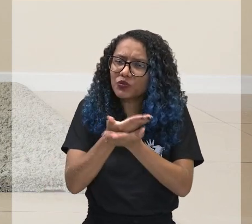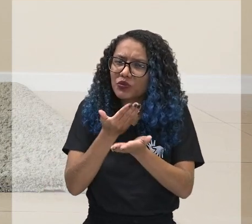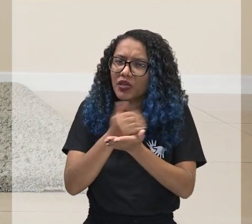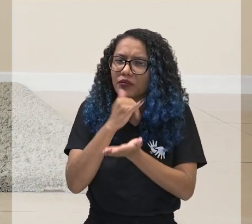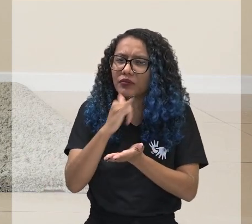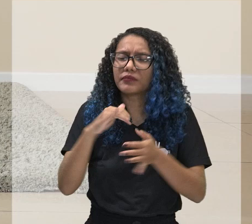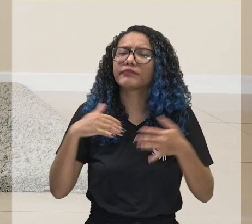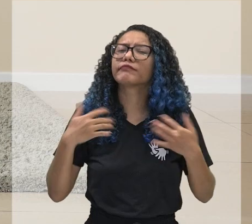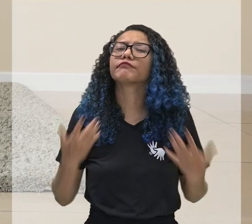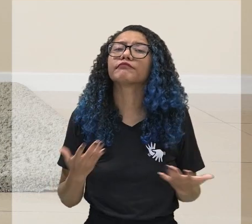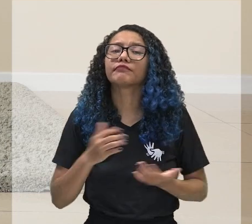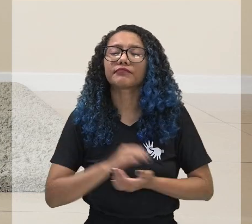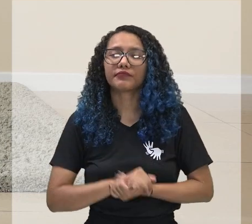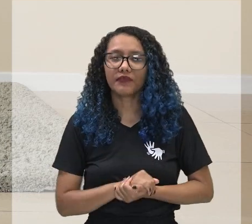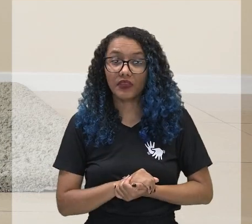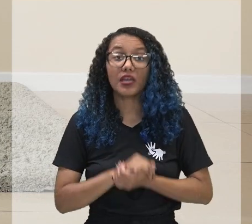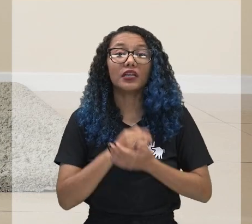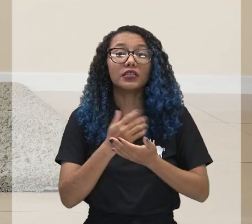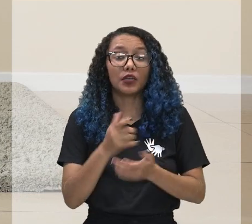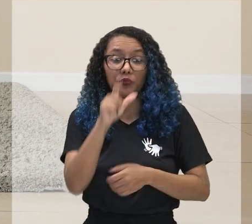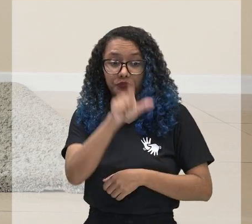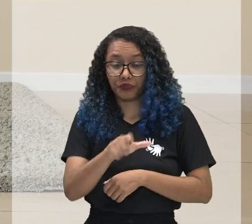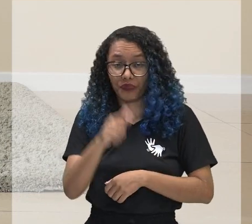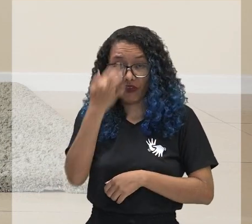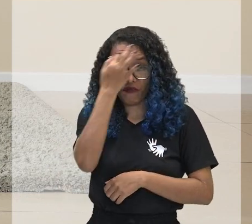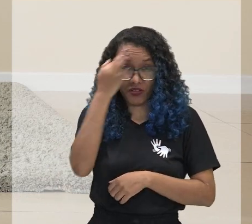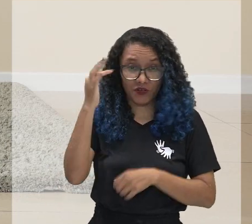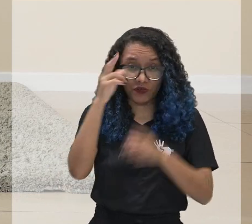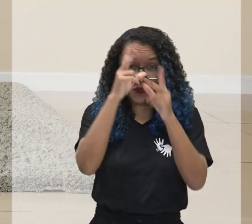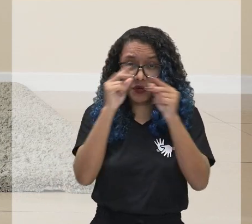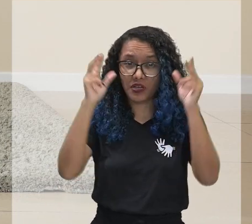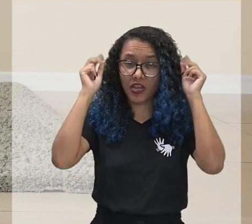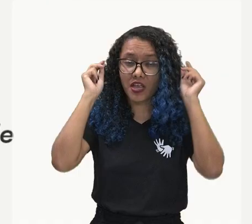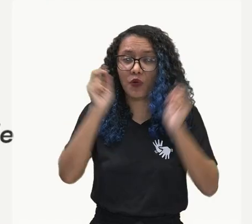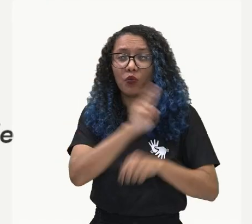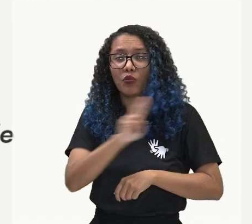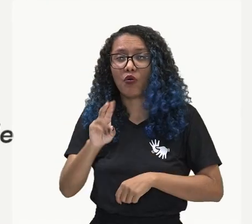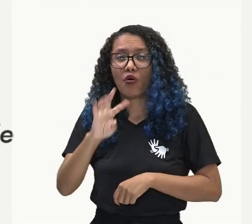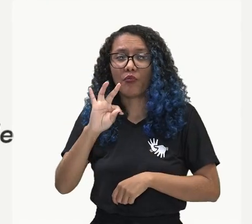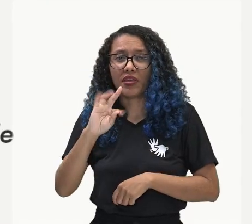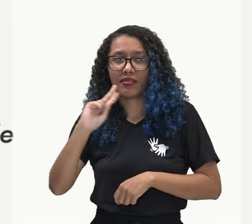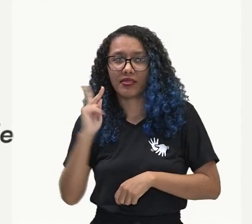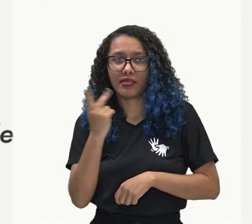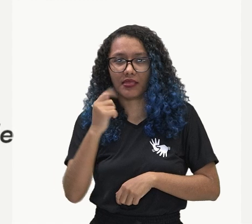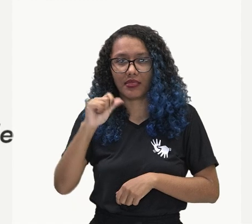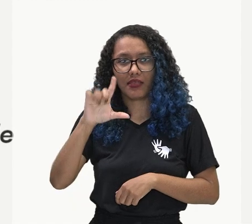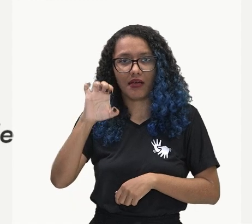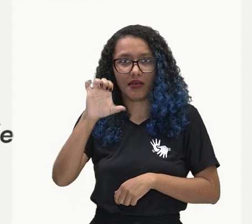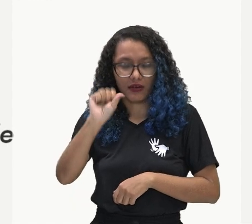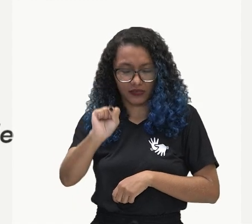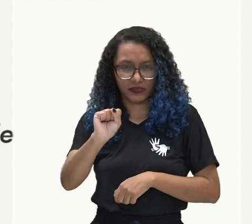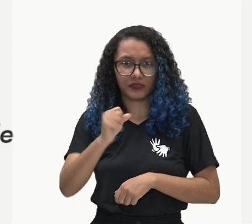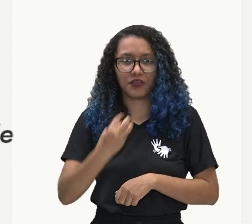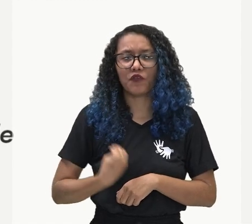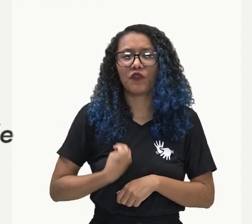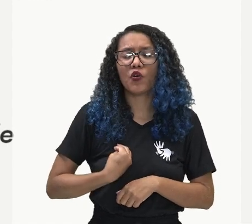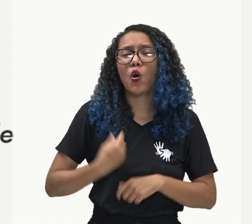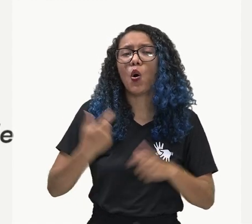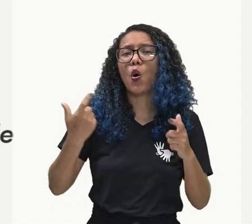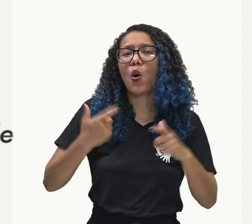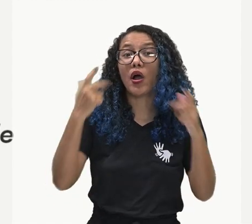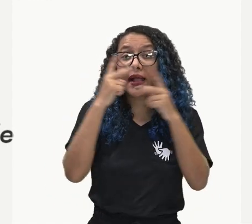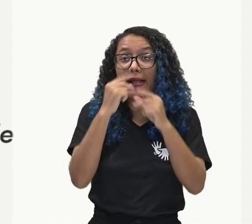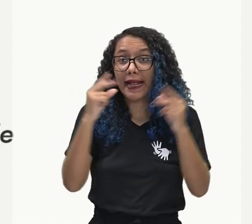Foi um filósofo grego chamado Tales de Mileto. Esse filósofo ele viveu na Grécia